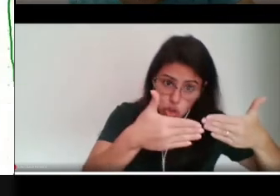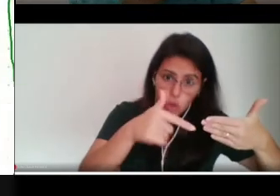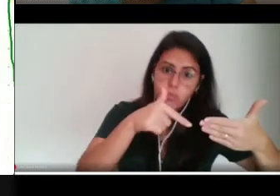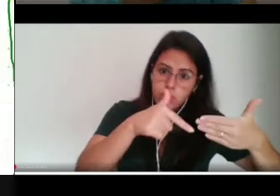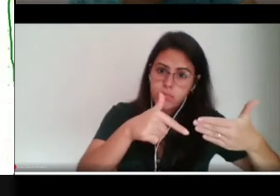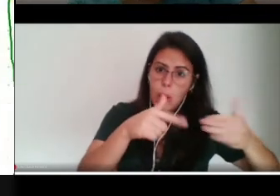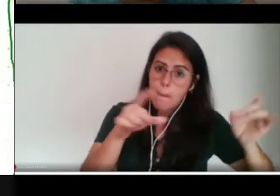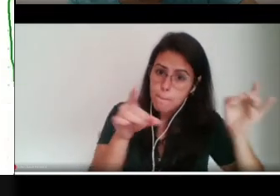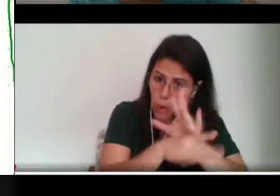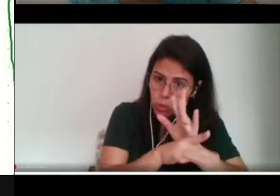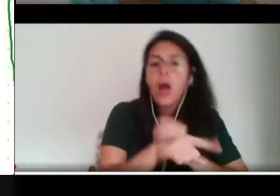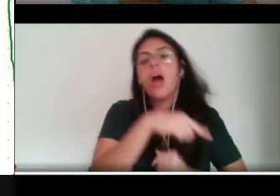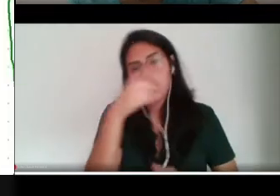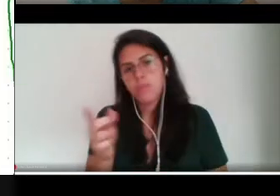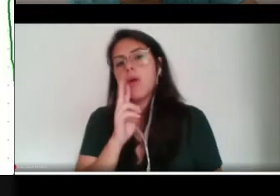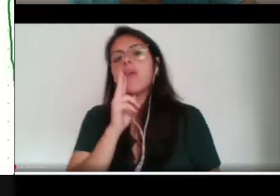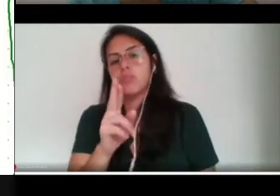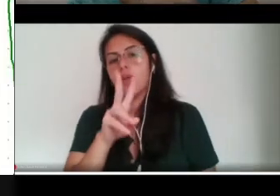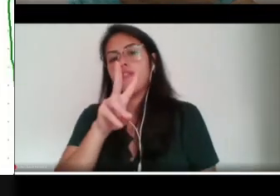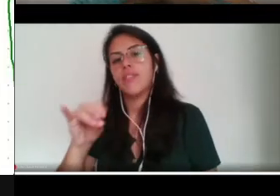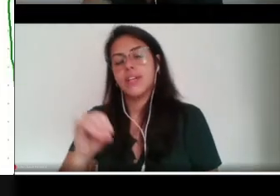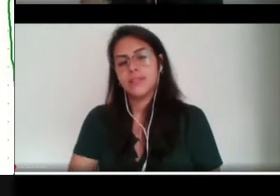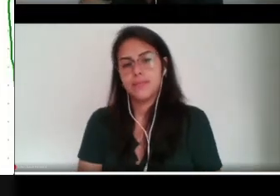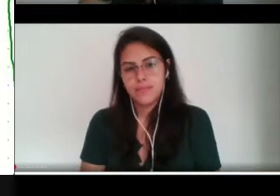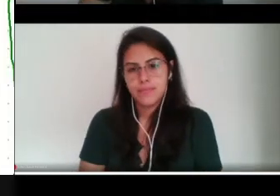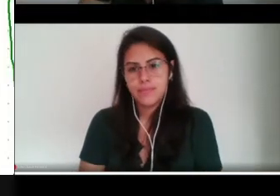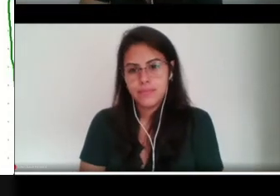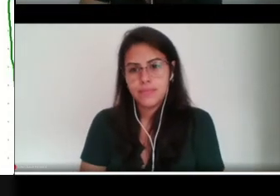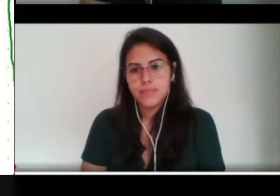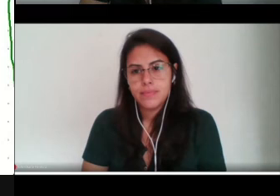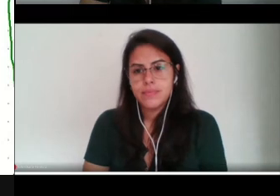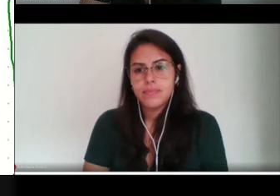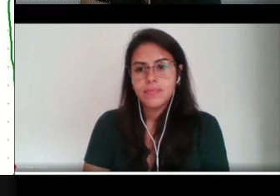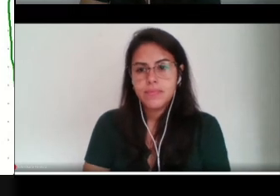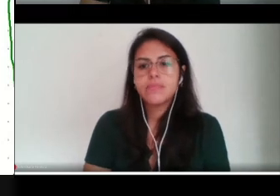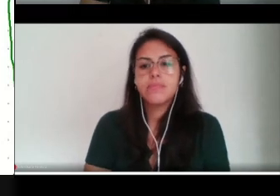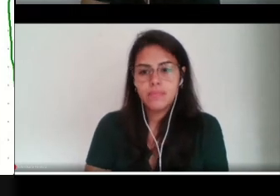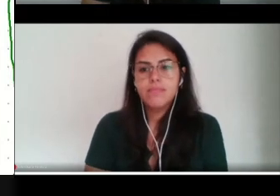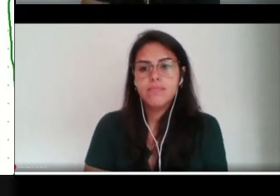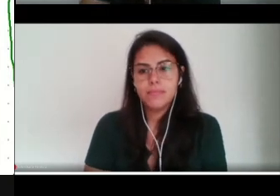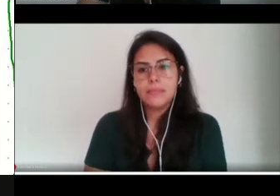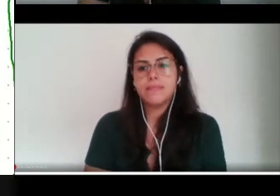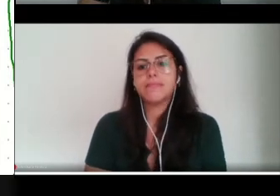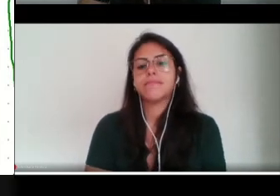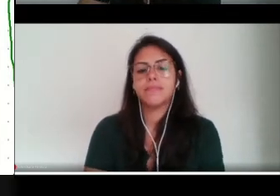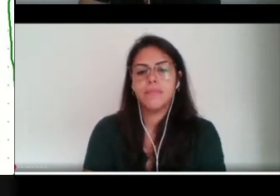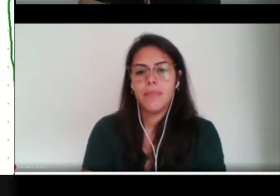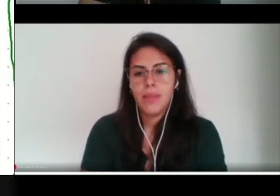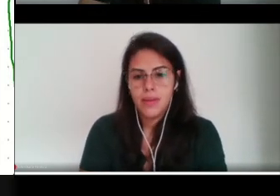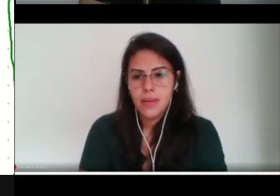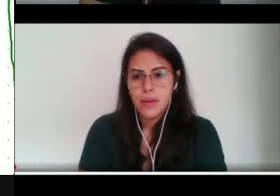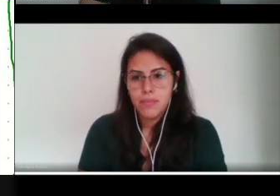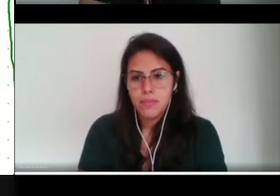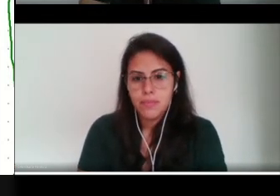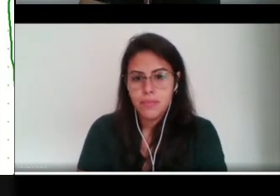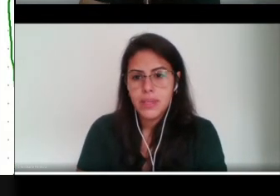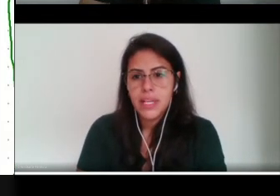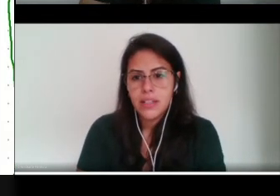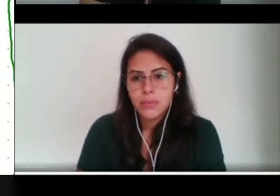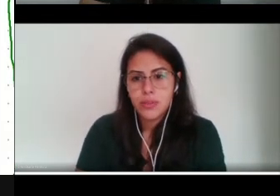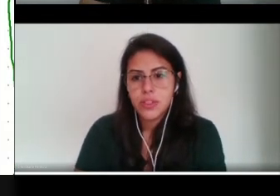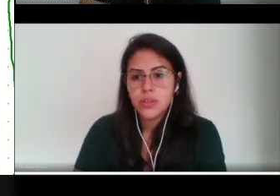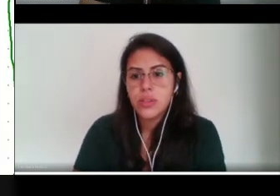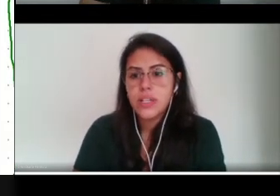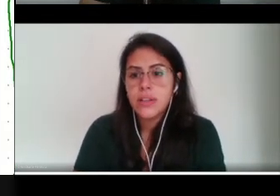Alguém tem mais alguma dúvida? Obrigada, professora. Tá em qual pasta no Moodle?